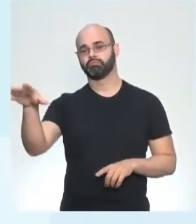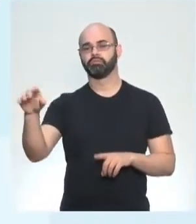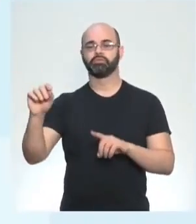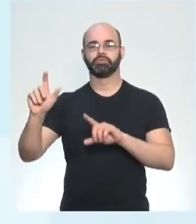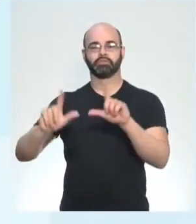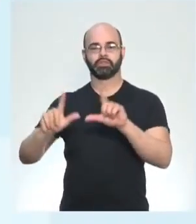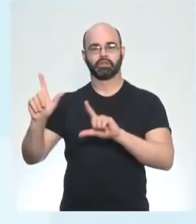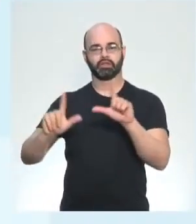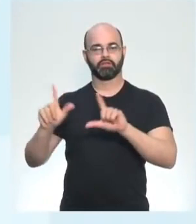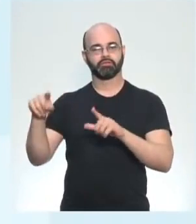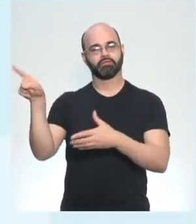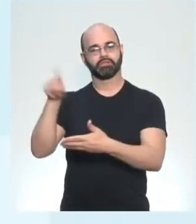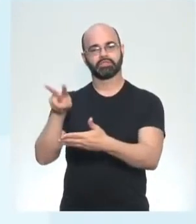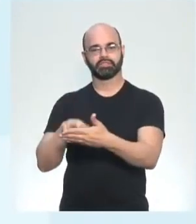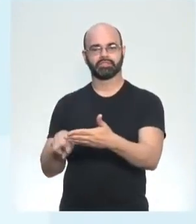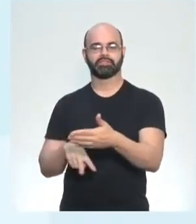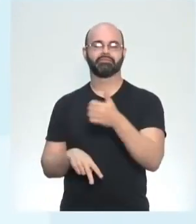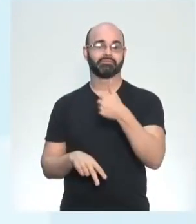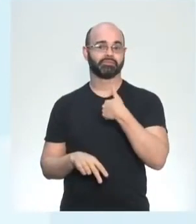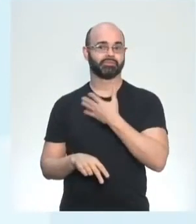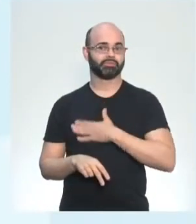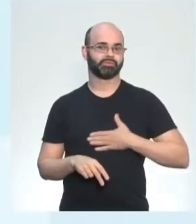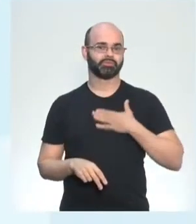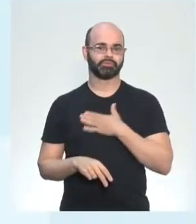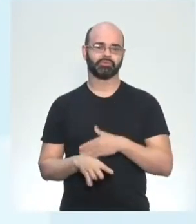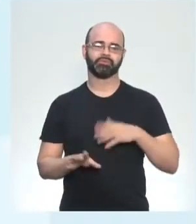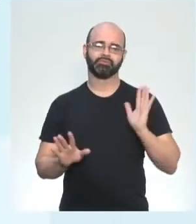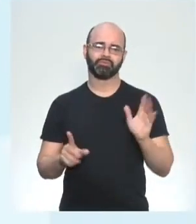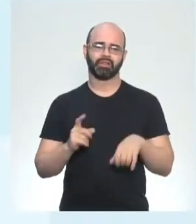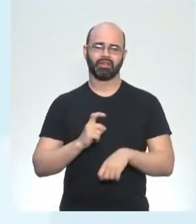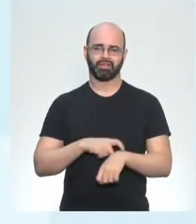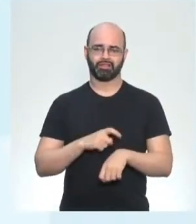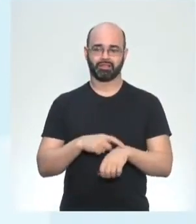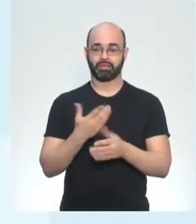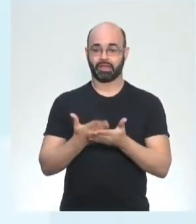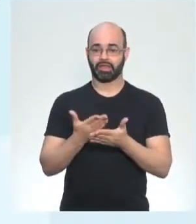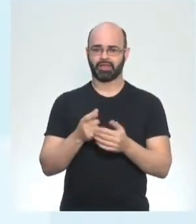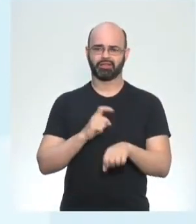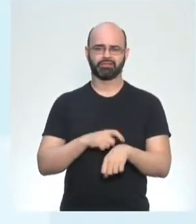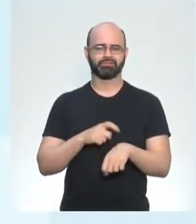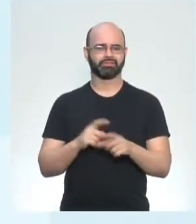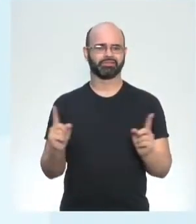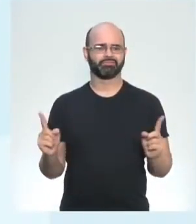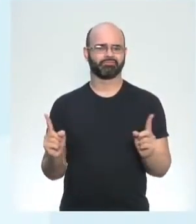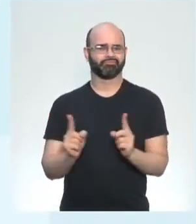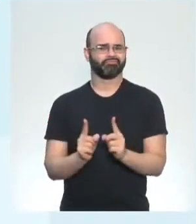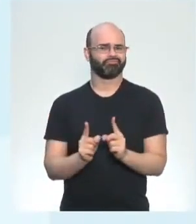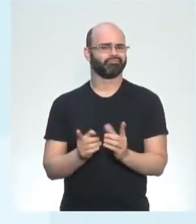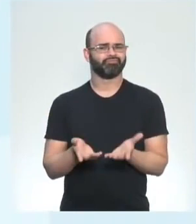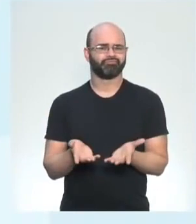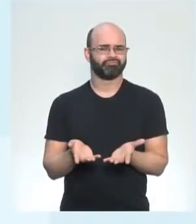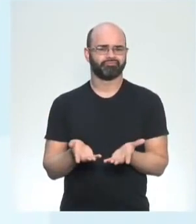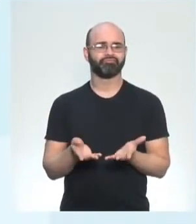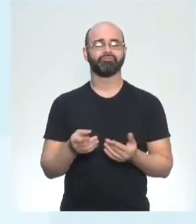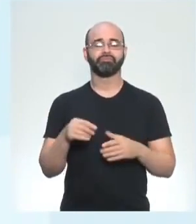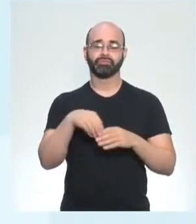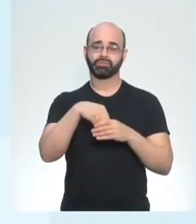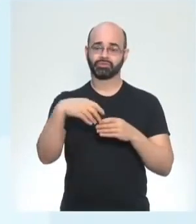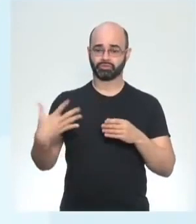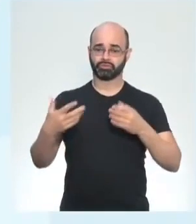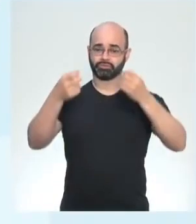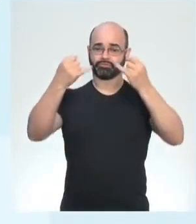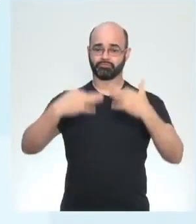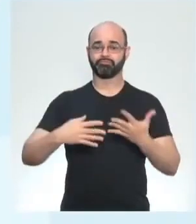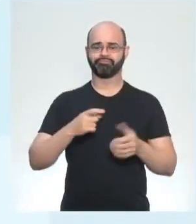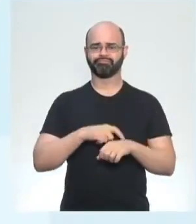ler. Mas só o tempo das aulas, que às vezes acaba sendo curto demais para o conteúdo que está